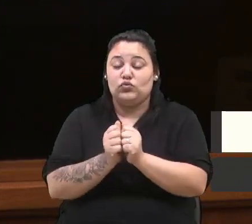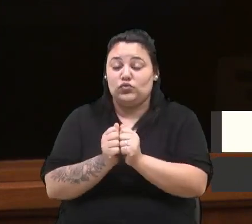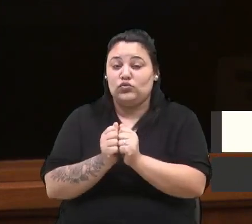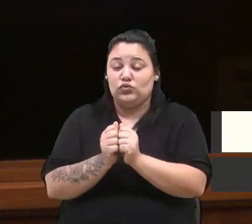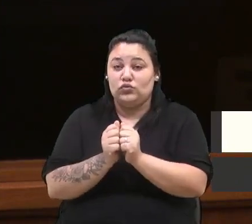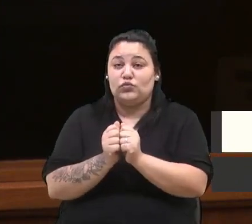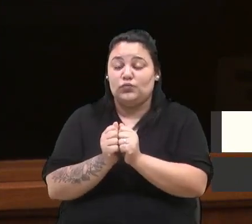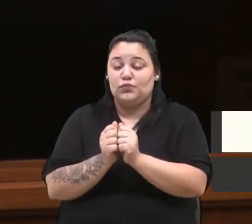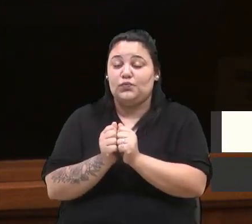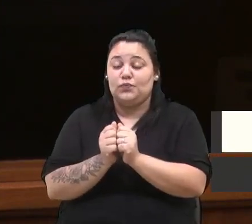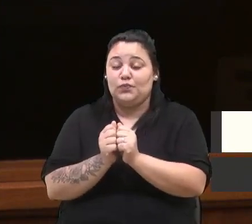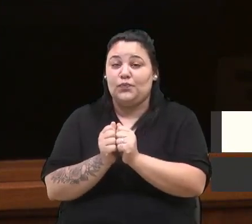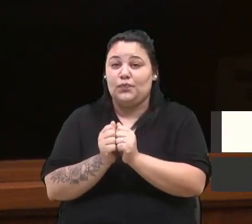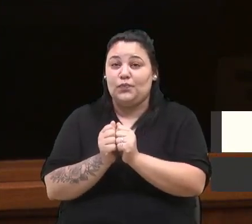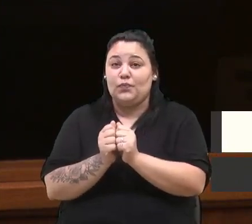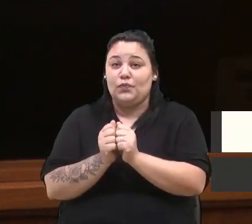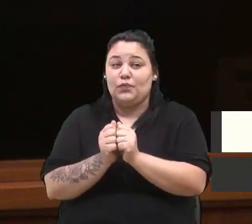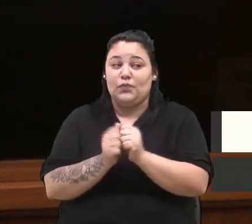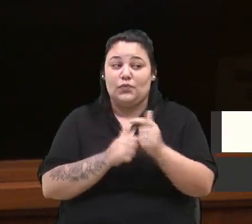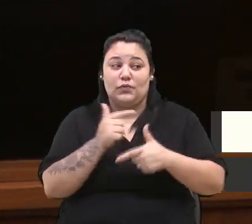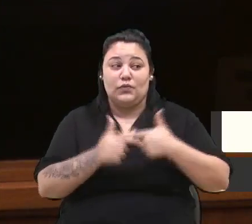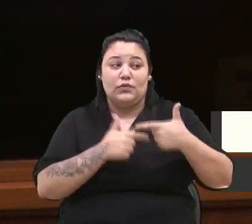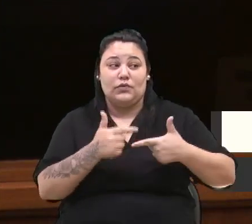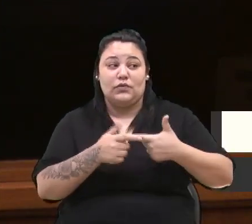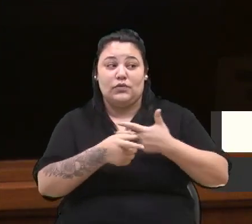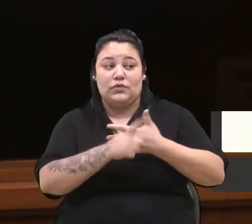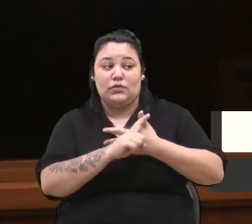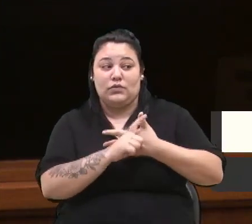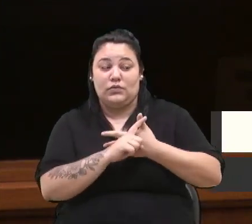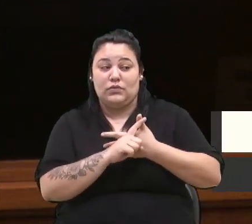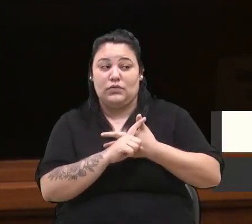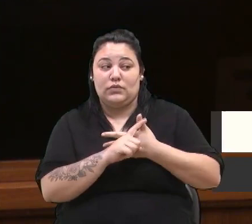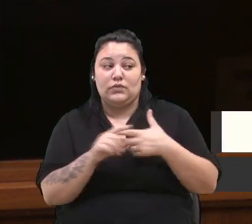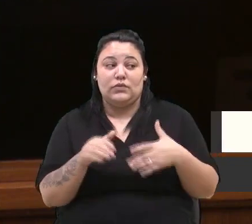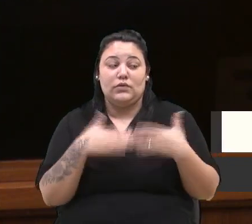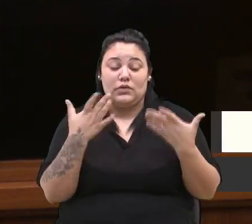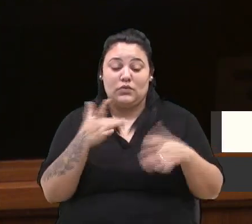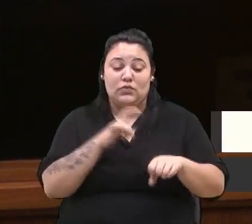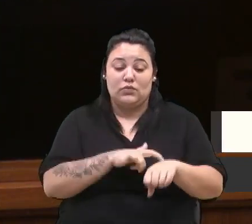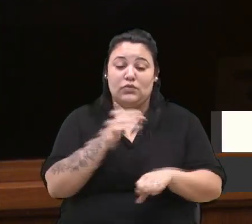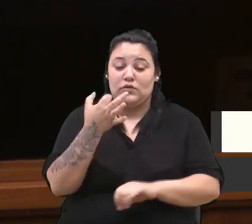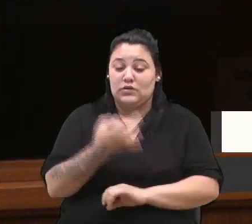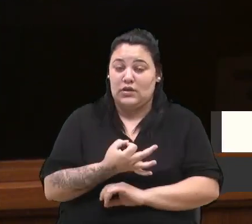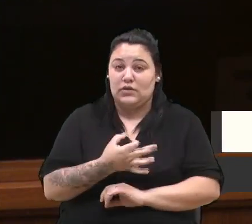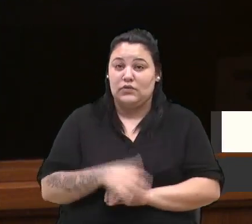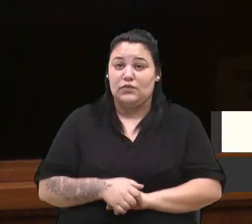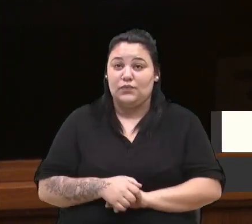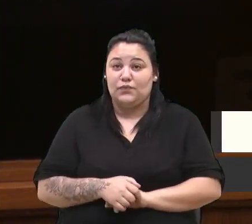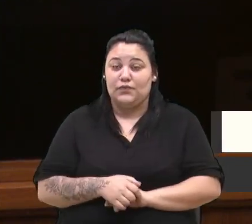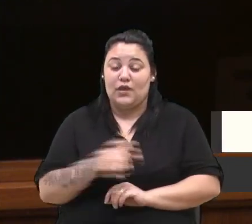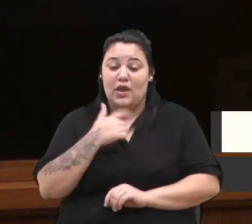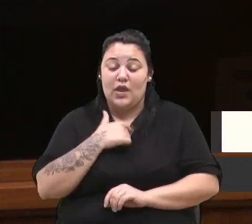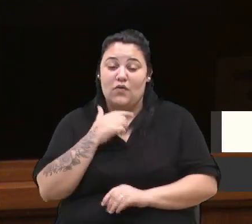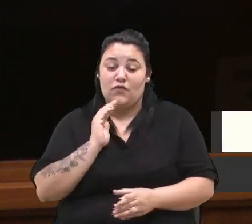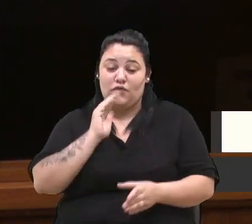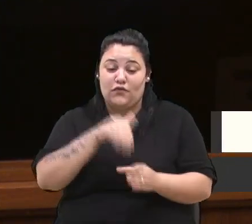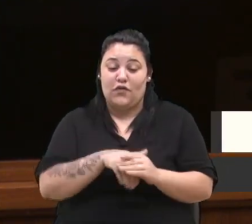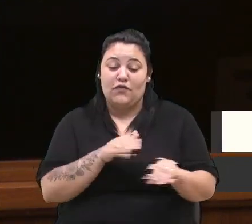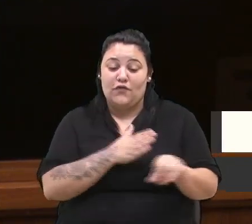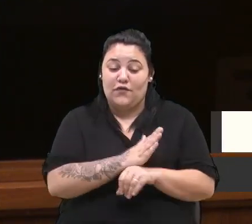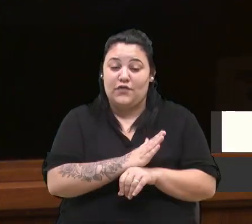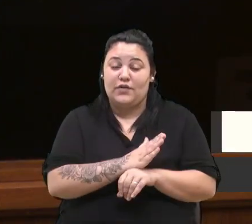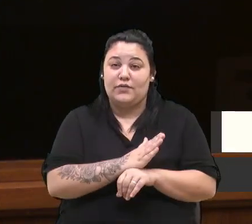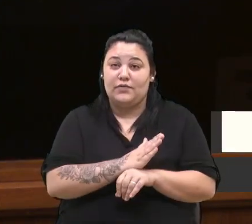do Poder Executivo. Então, no momento certo, oportuno, votarei favorável e, mais uma